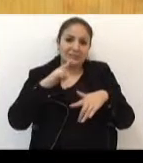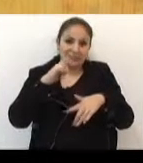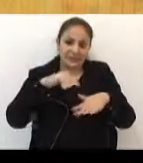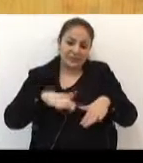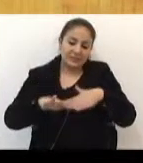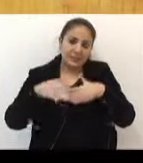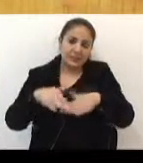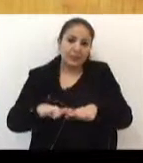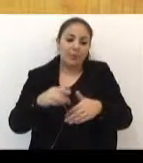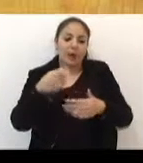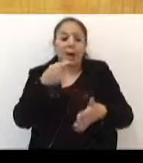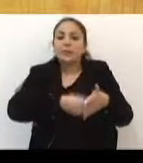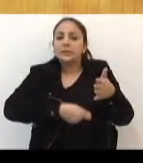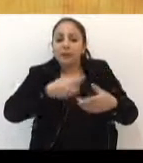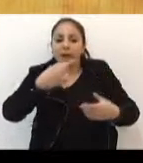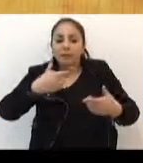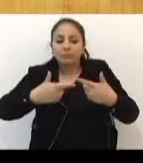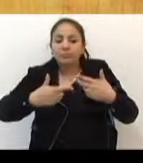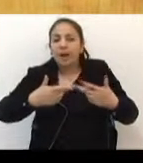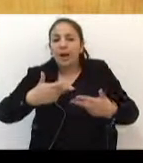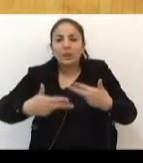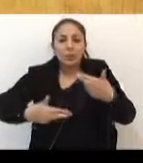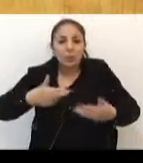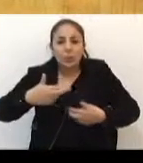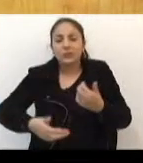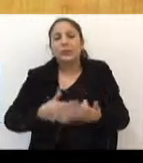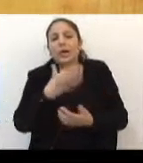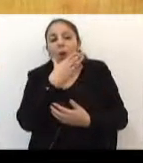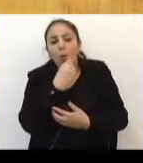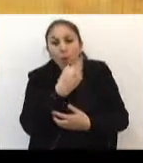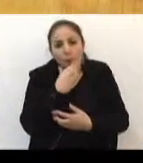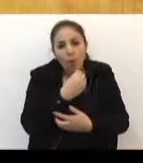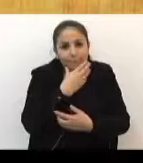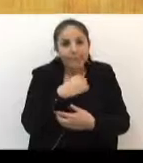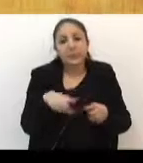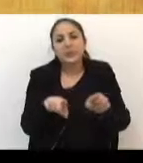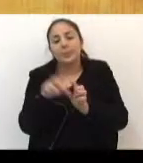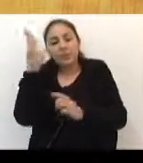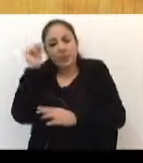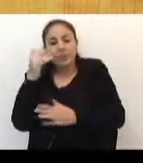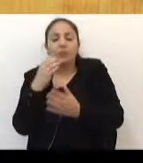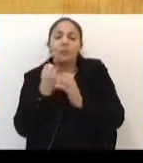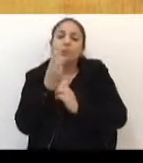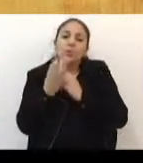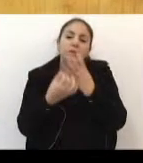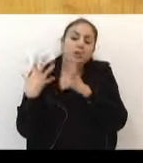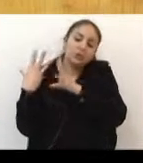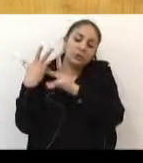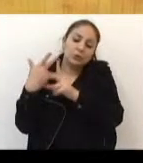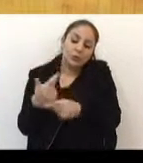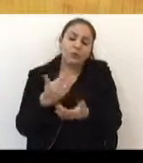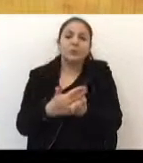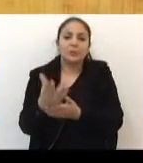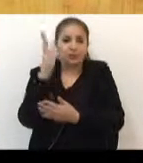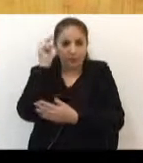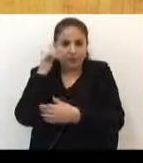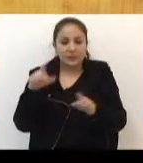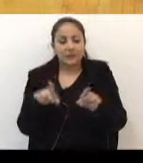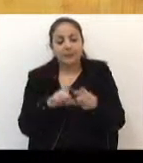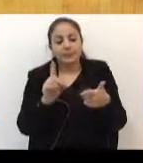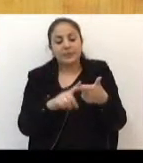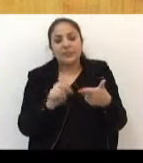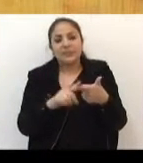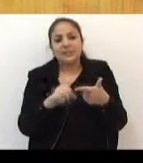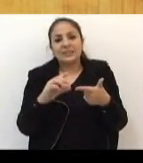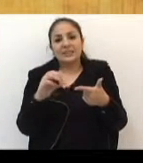entre o homem e o cavalo. Vai iniciar com o cavalo, né, contando a sua história. A segunda entidade é o CTG Dom Luiz Felipe de